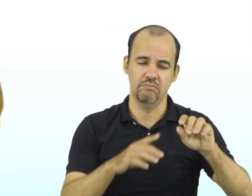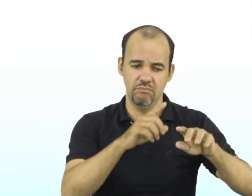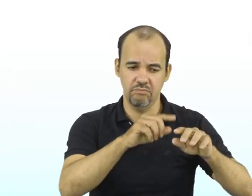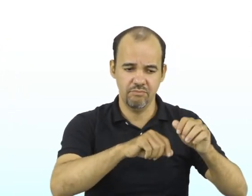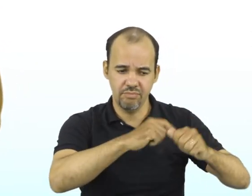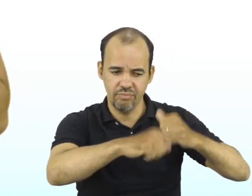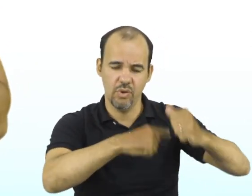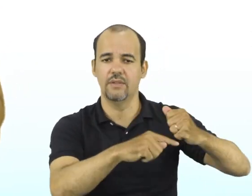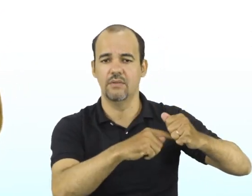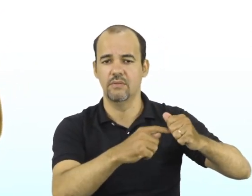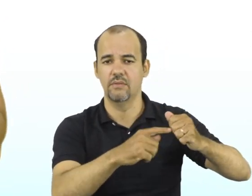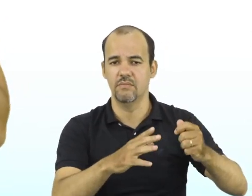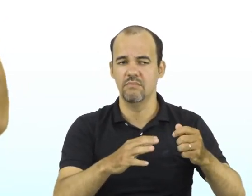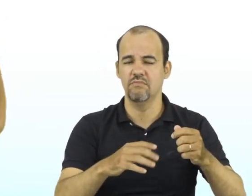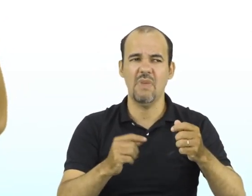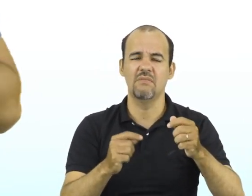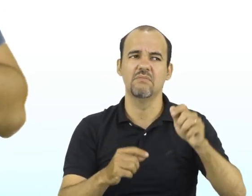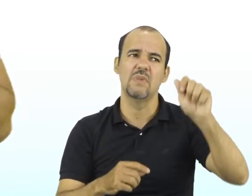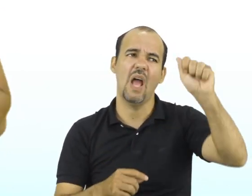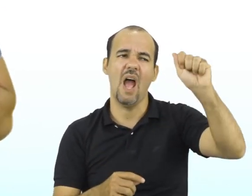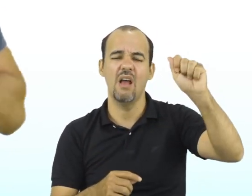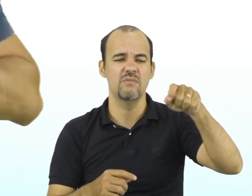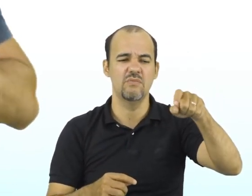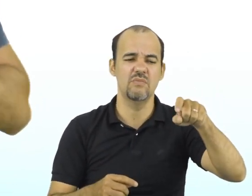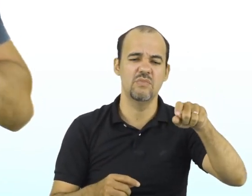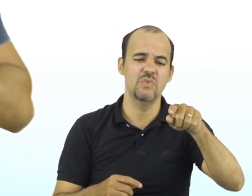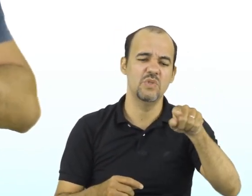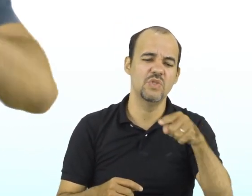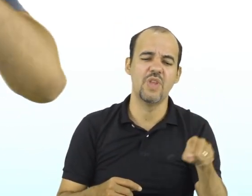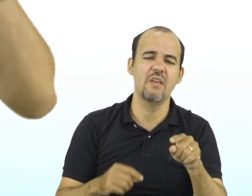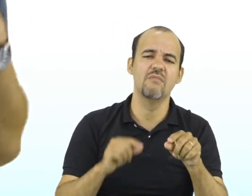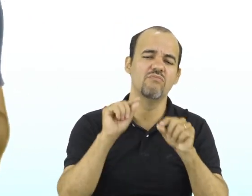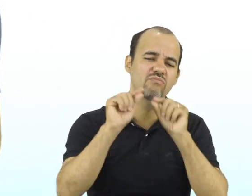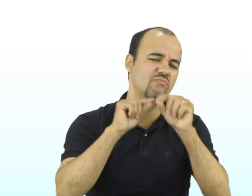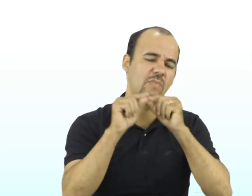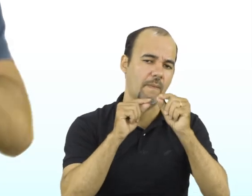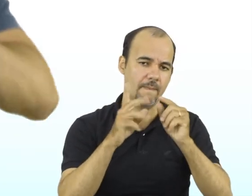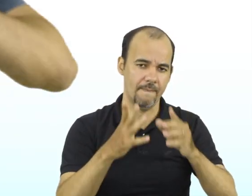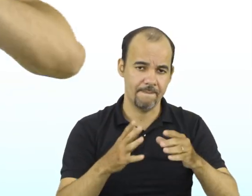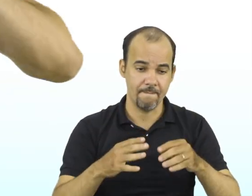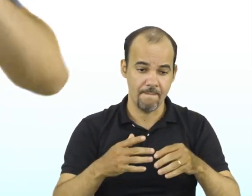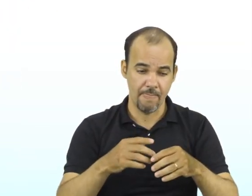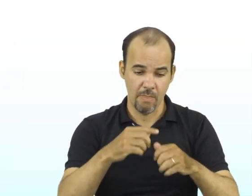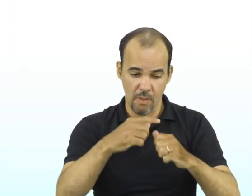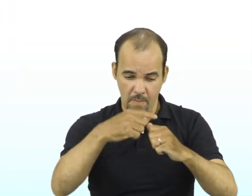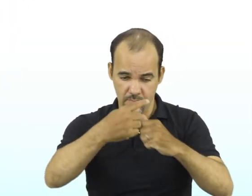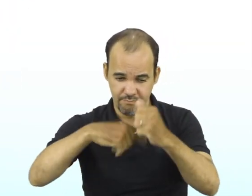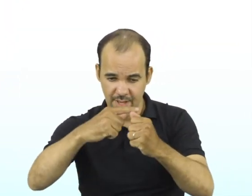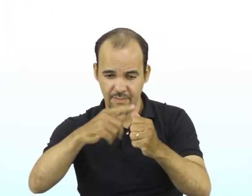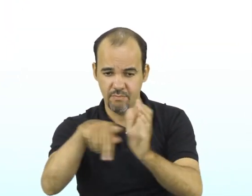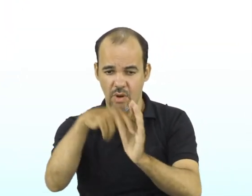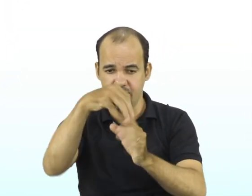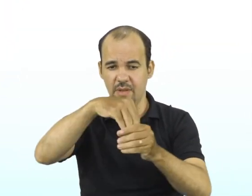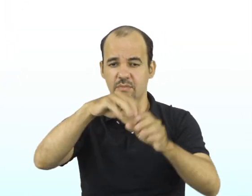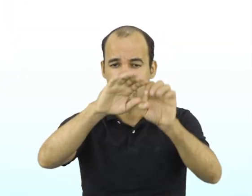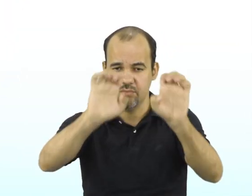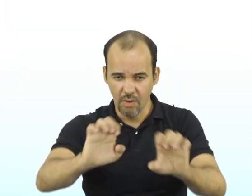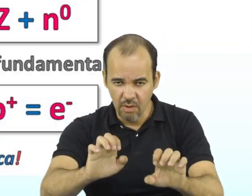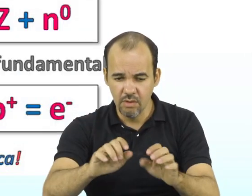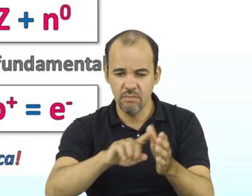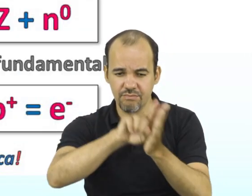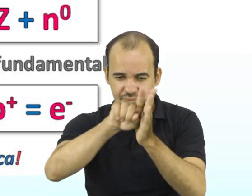explica direito para mim o que é esse A e o que é esse Z. Vamos lá. Ainda estudando a estrutura do átomo, vamos